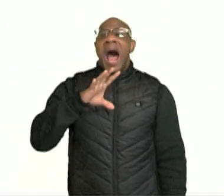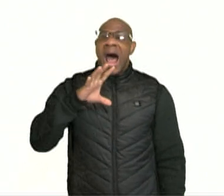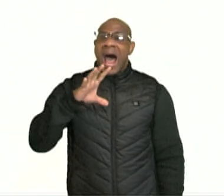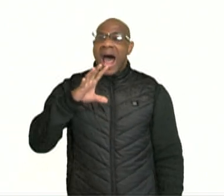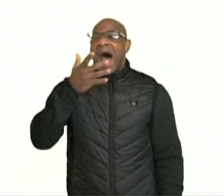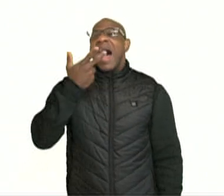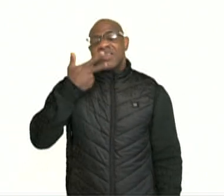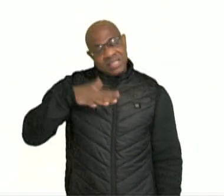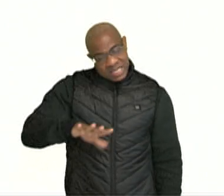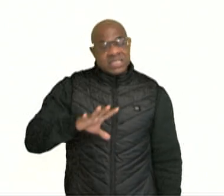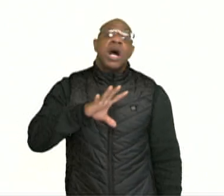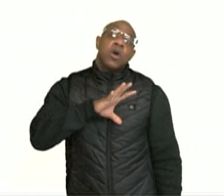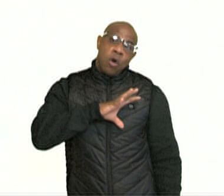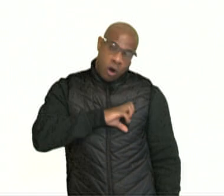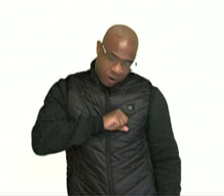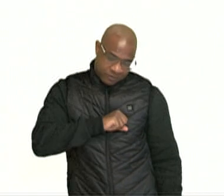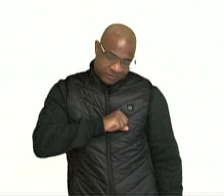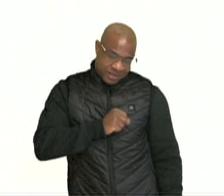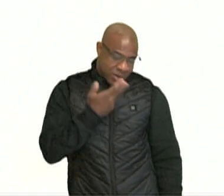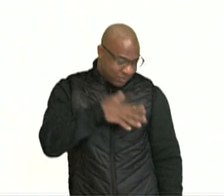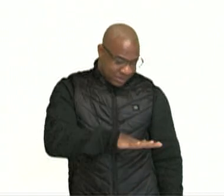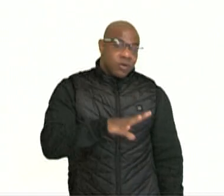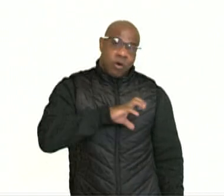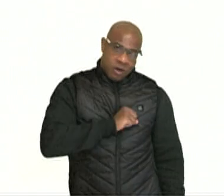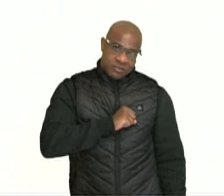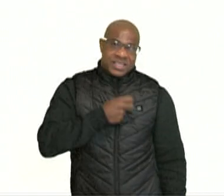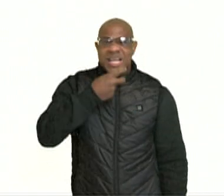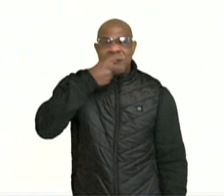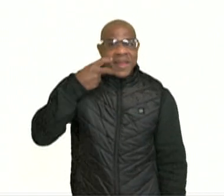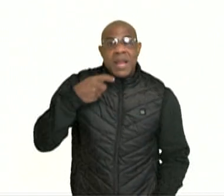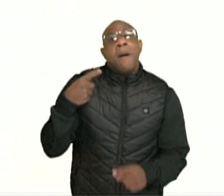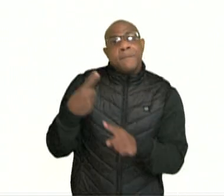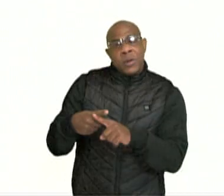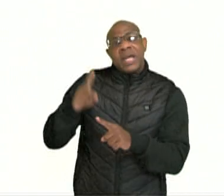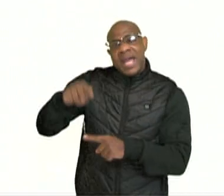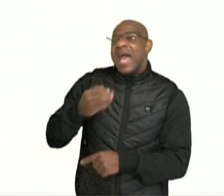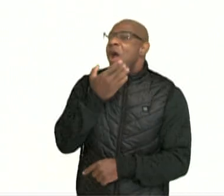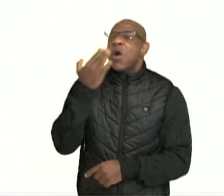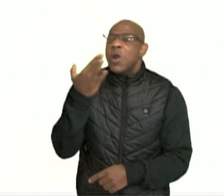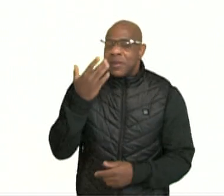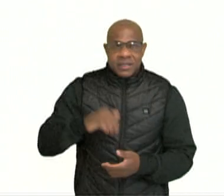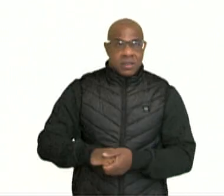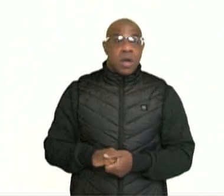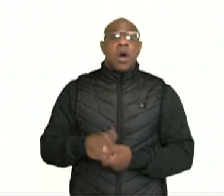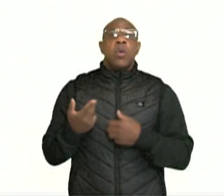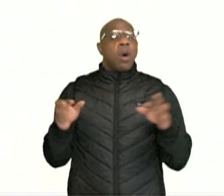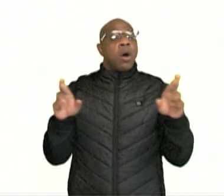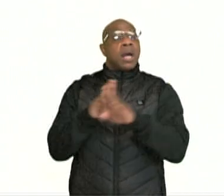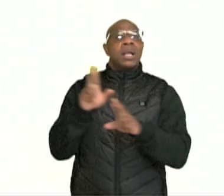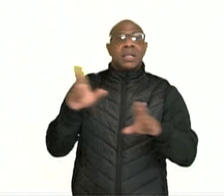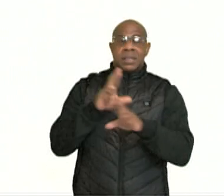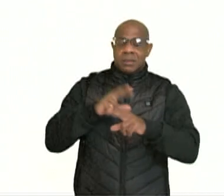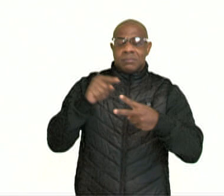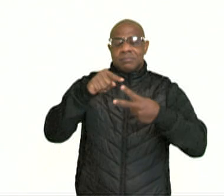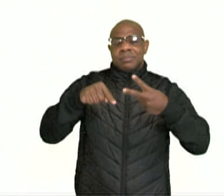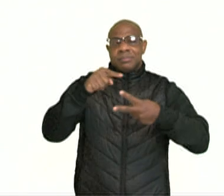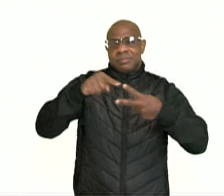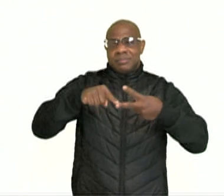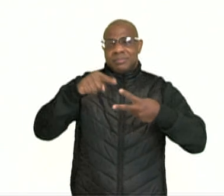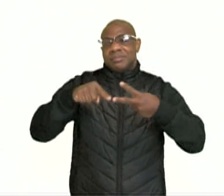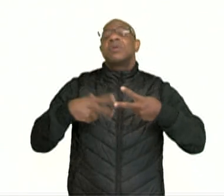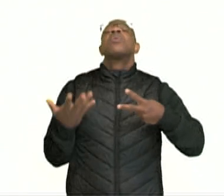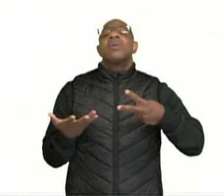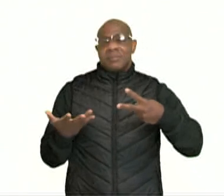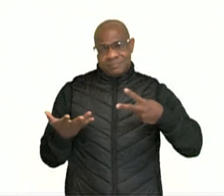aparelhos porque são coloridos. Qual dessas eu tenho uma relação de causa e consequência? Escreva lá no